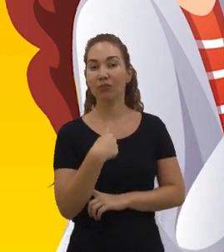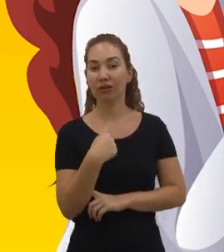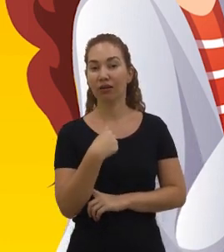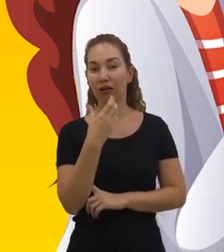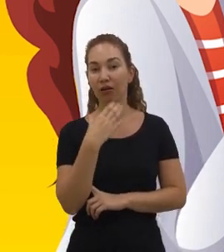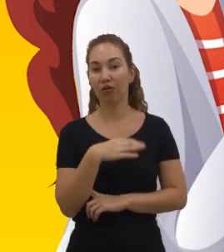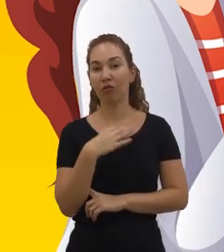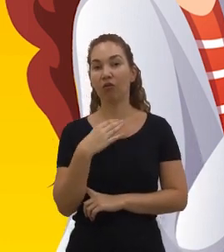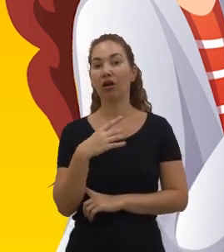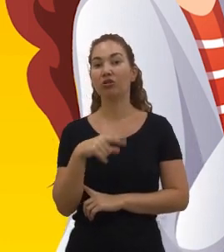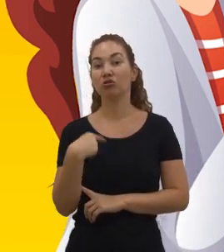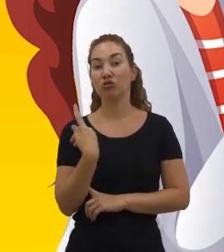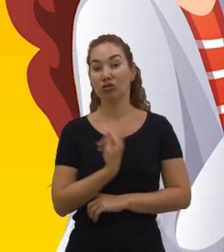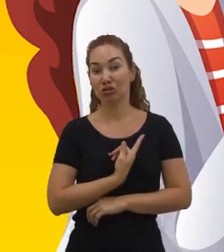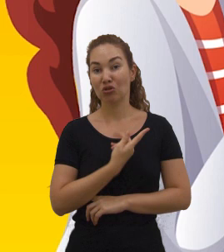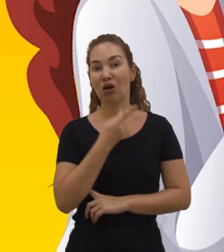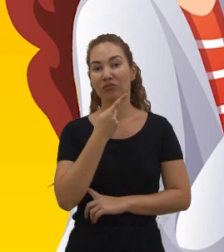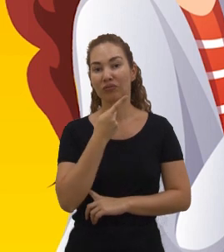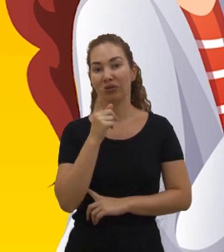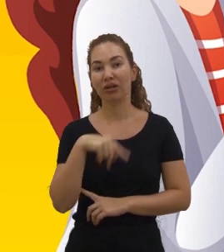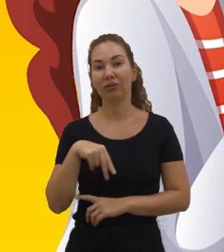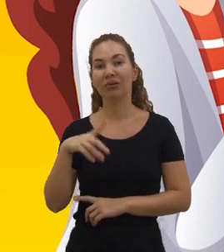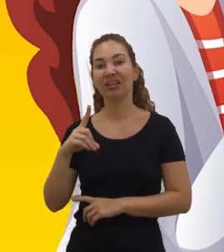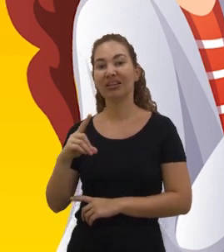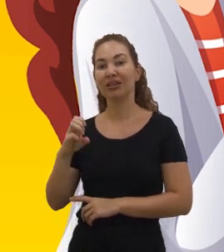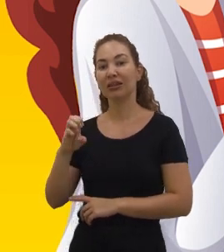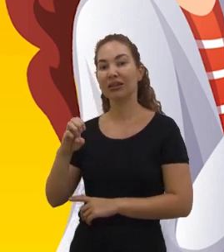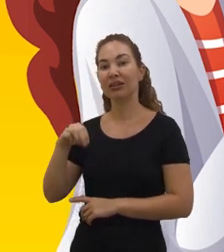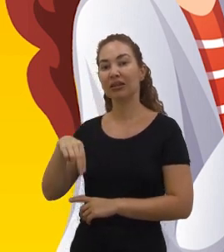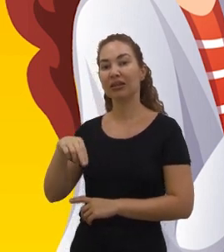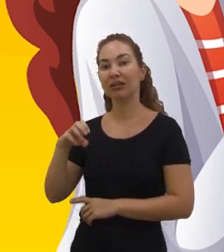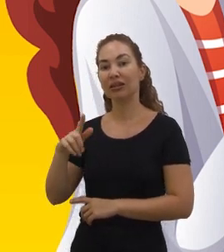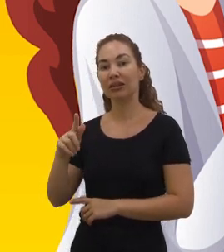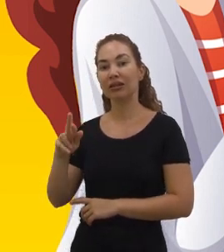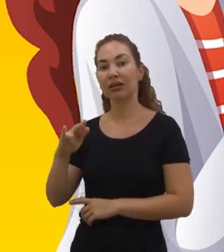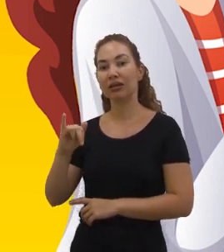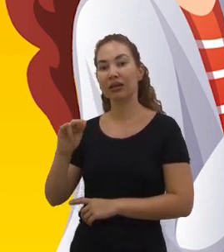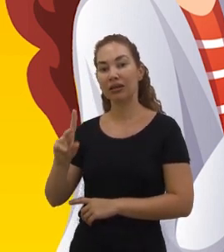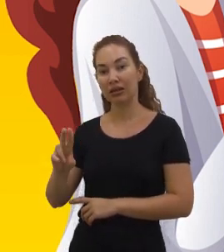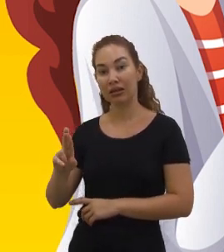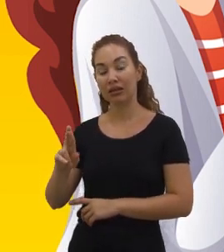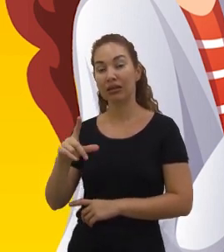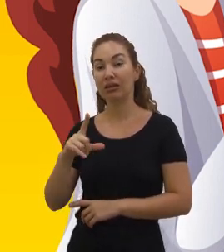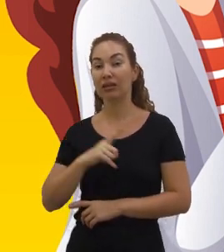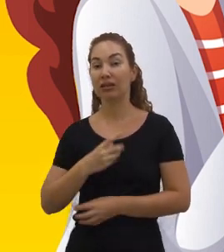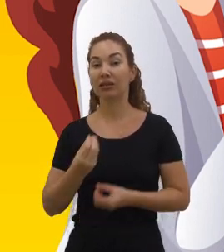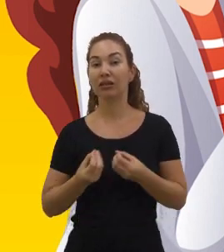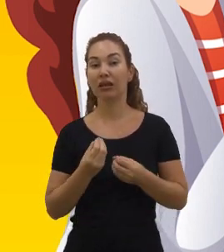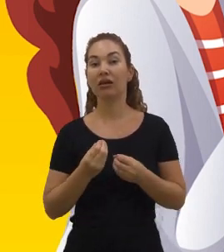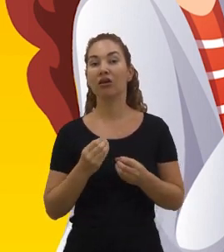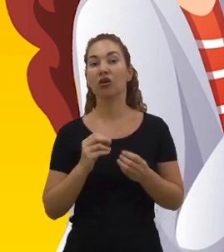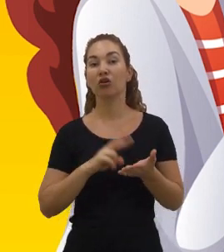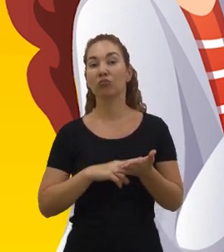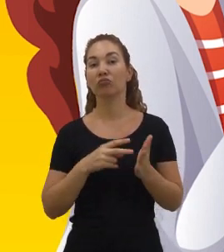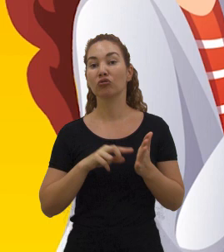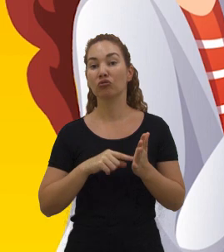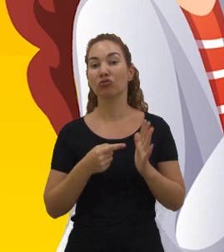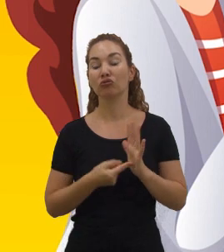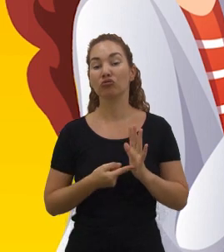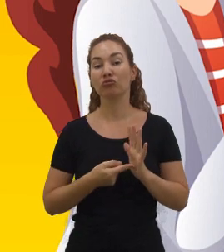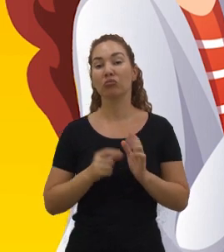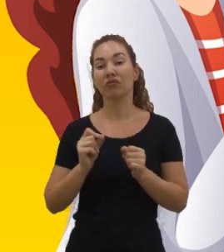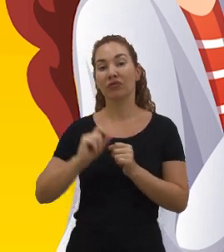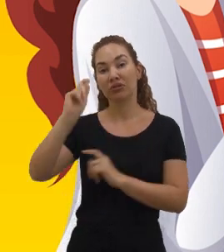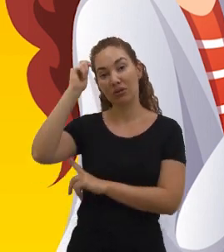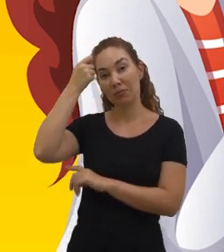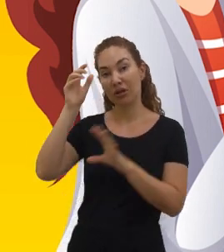que é uma que muita gente reproduz, né? Que é denegrir, né? Muita gente reproduz. E tem como real significado, né? Tornar negro